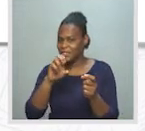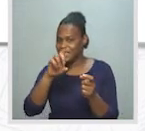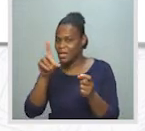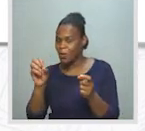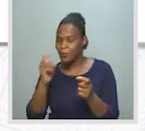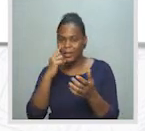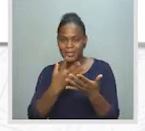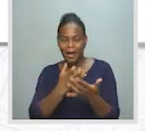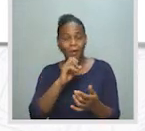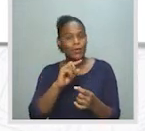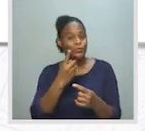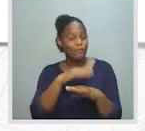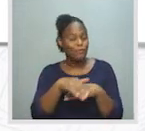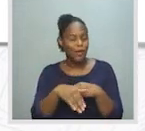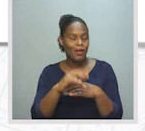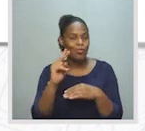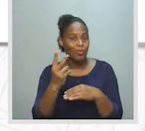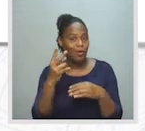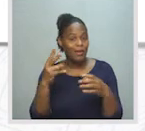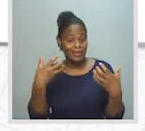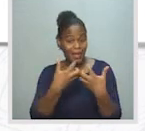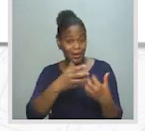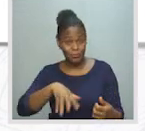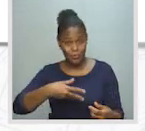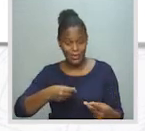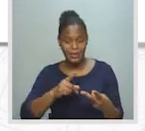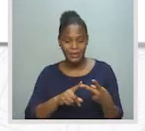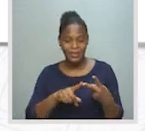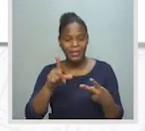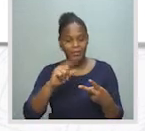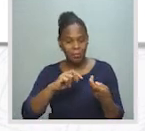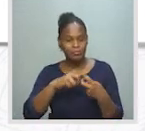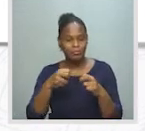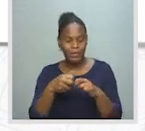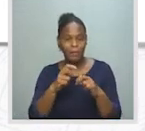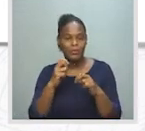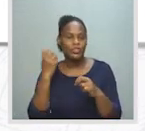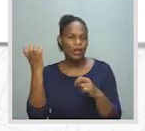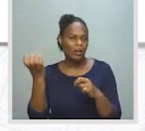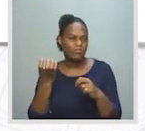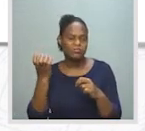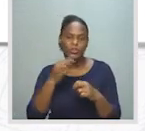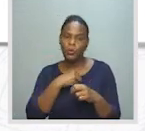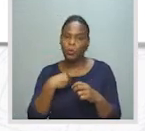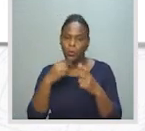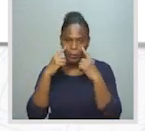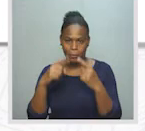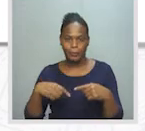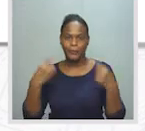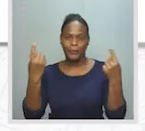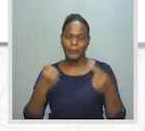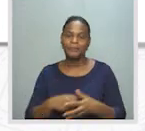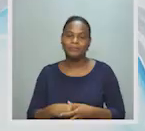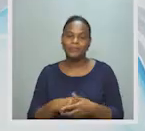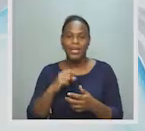as duas guerras mundiais e os problemas ecológicos e de saúde